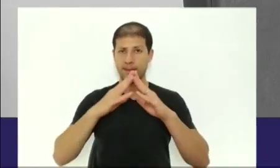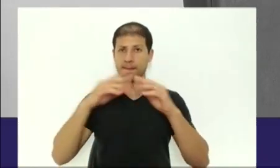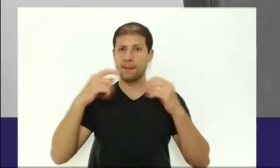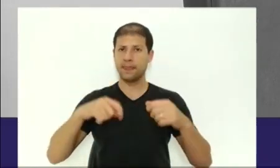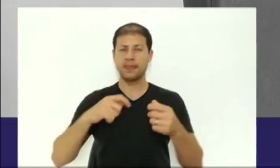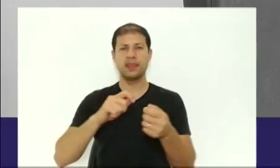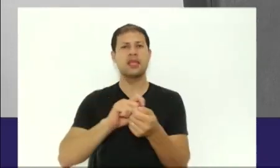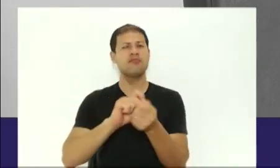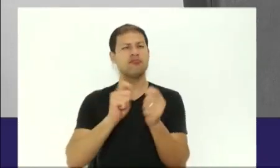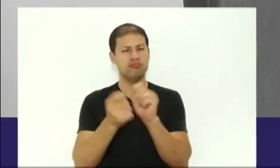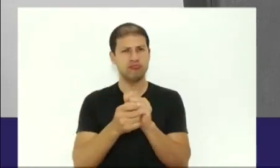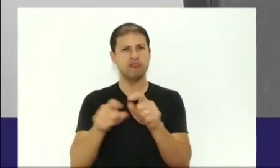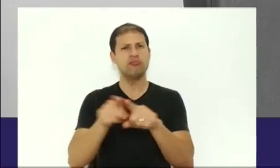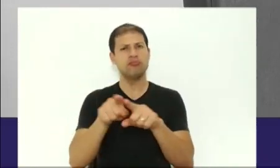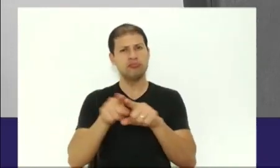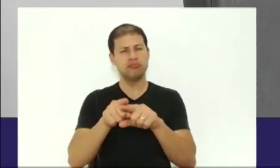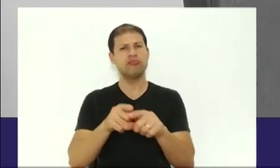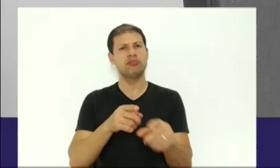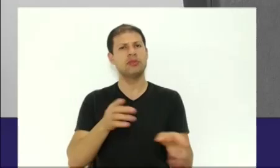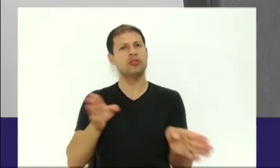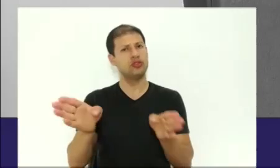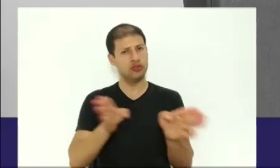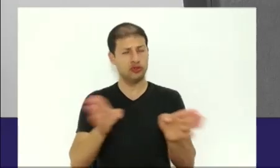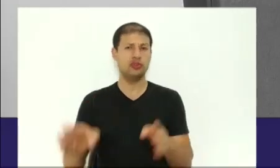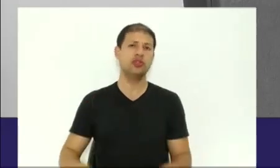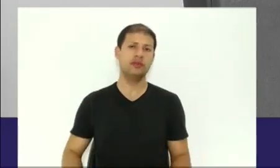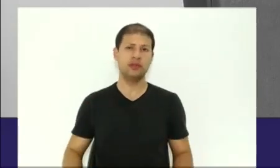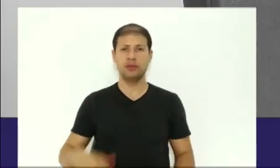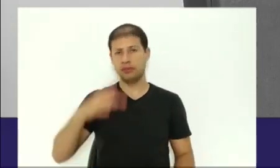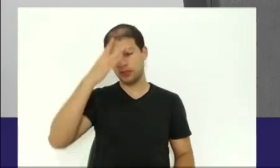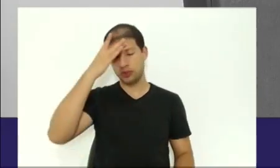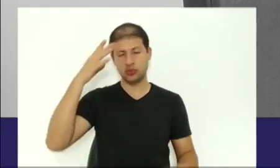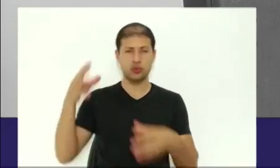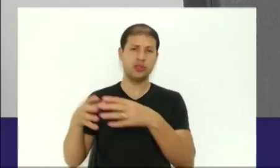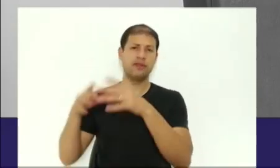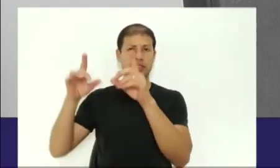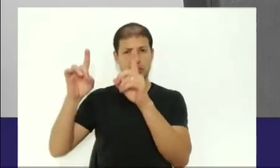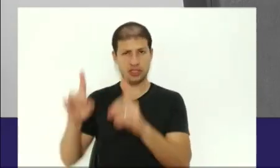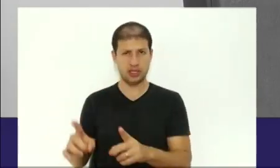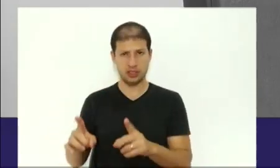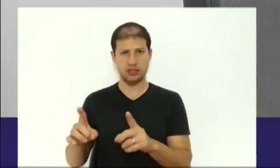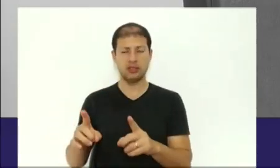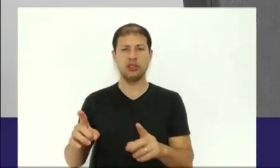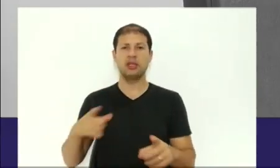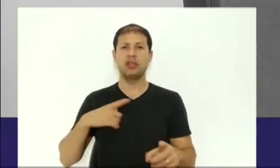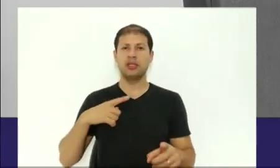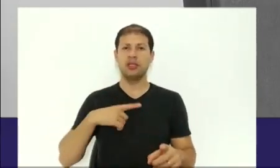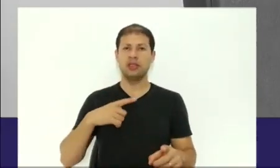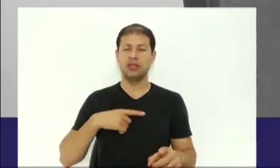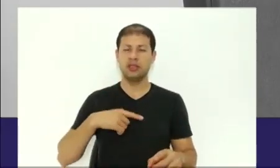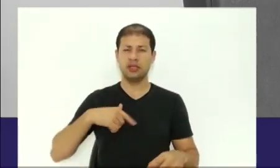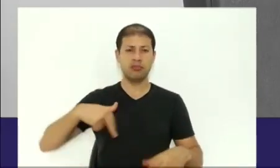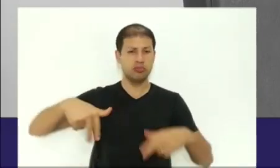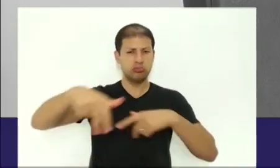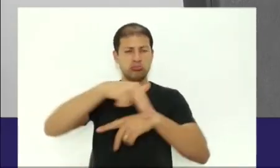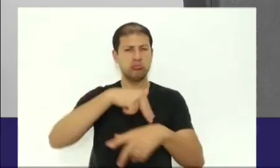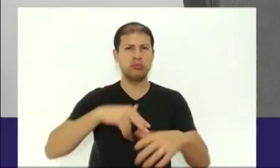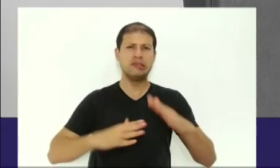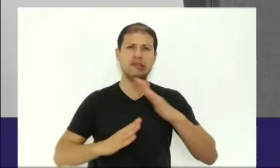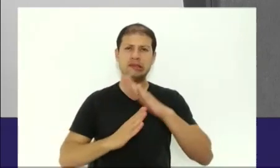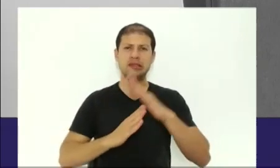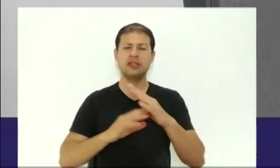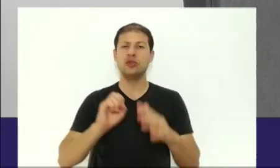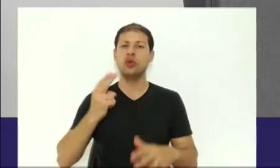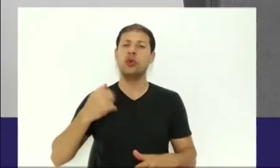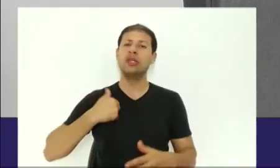adaptáveis e acessíveis ao uso por pessoas com deficiência, com mobilidade reduzida ou idosas, e devem